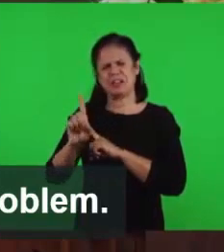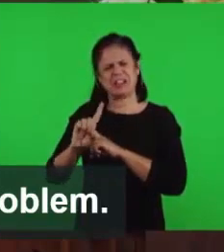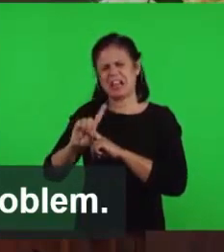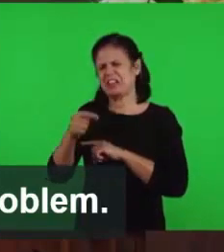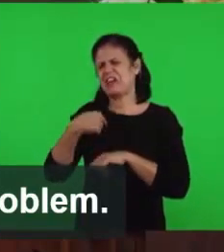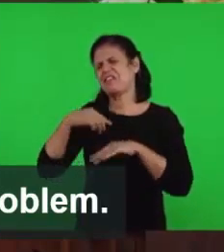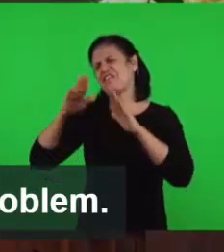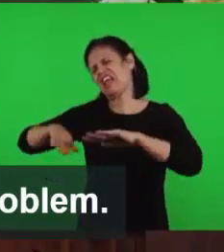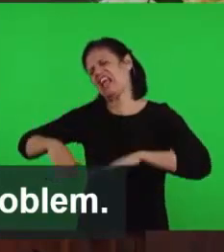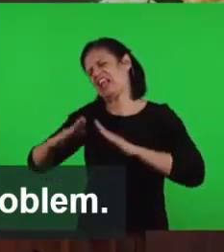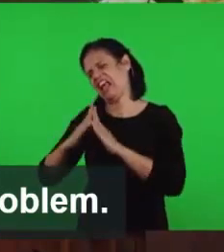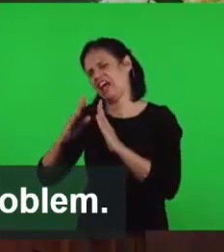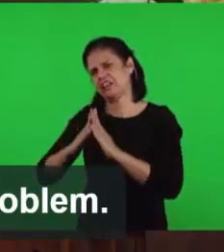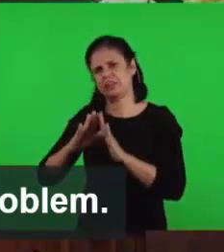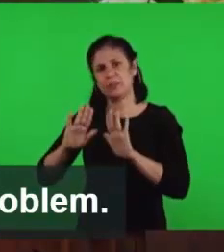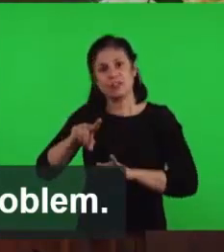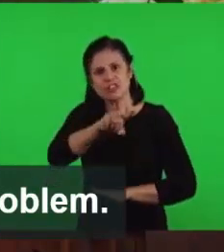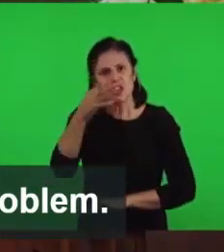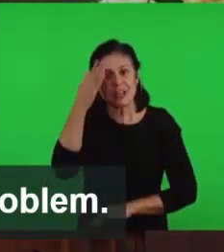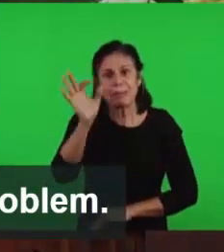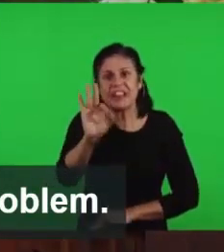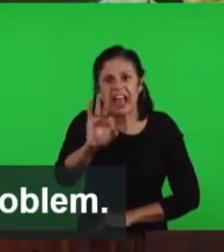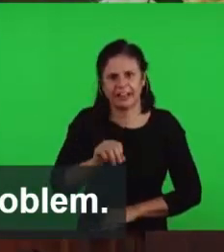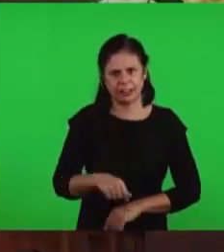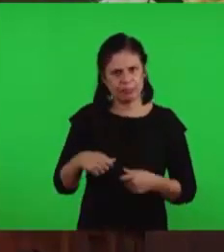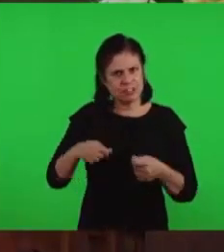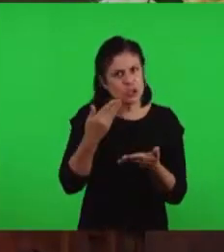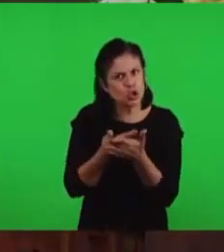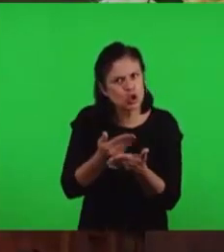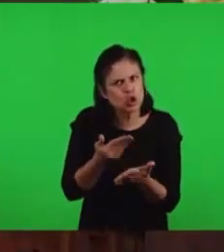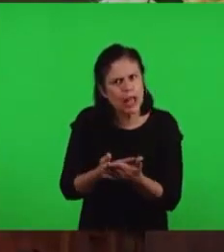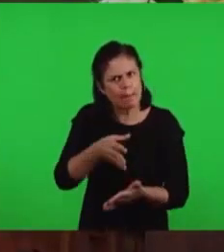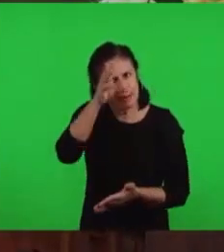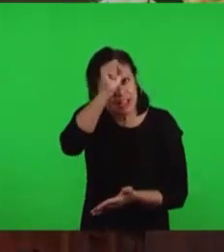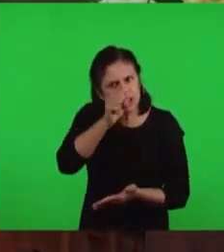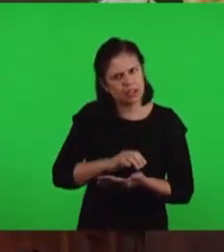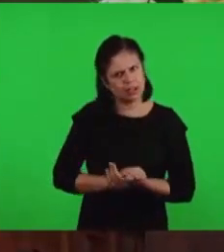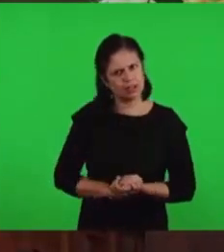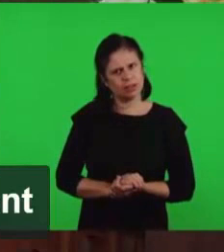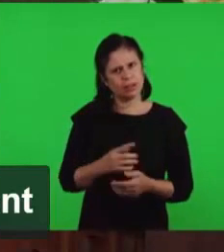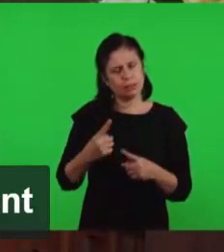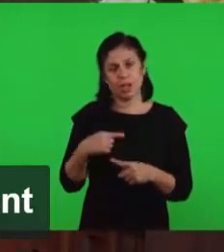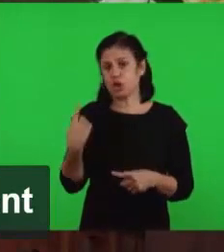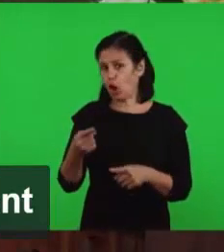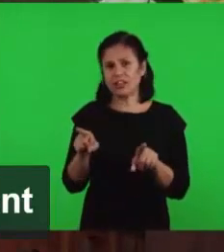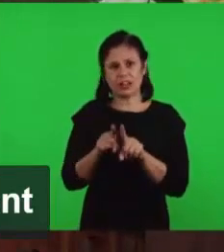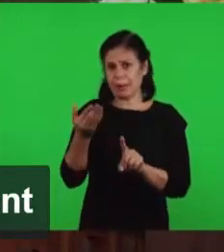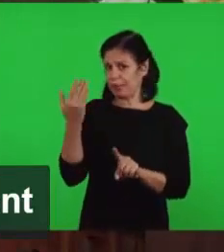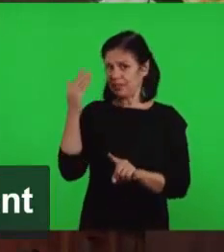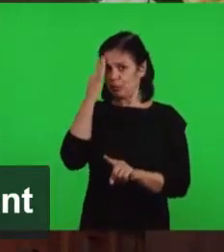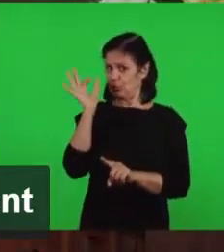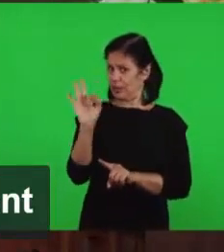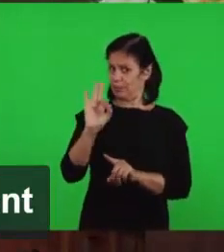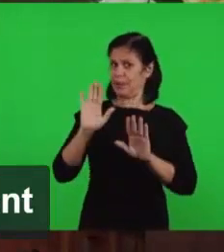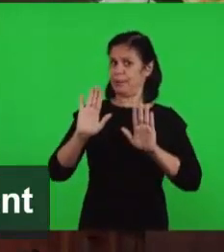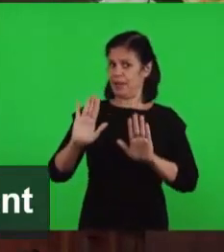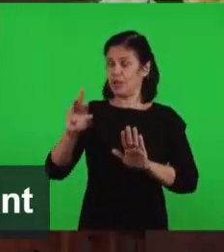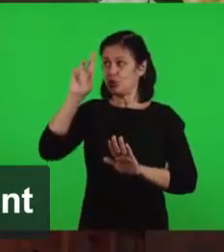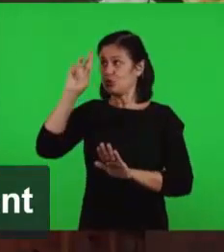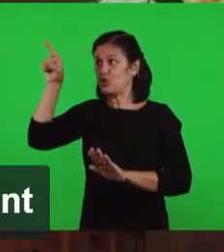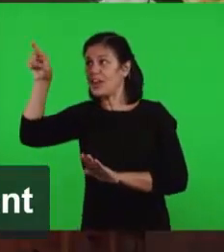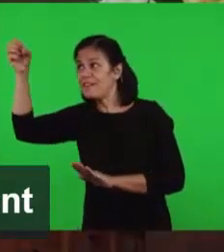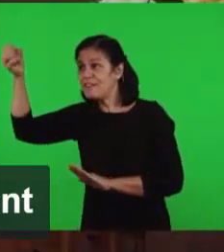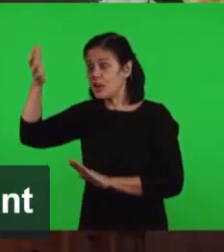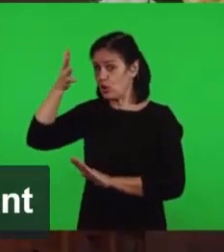e não sabem e não sabem Esse é o problema Sabe por que que não sabe porque nós também não sabemos porque